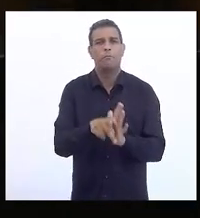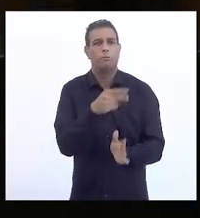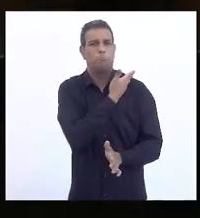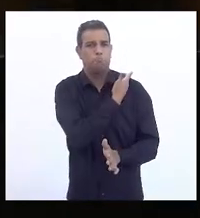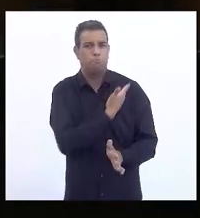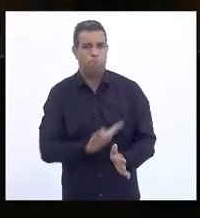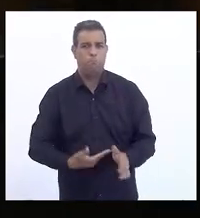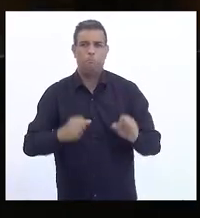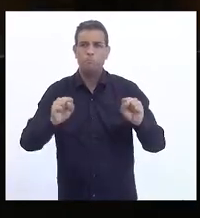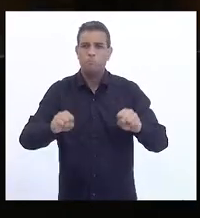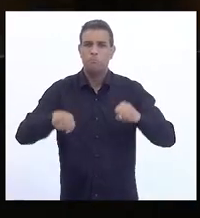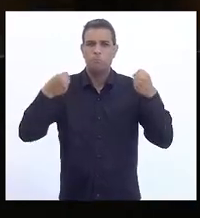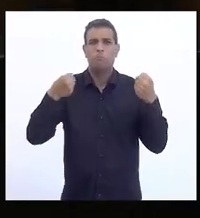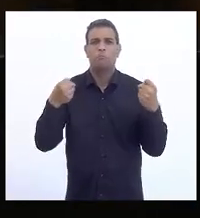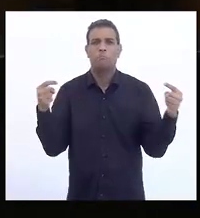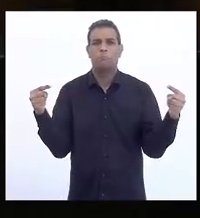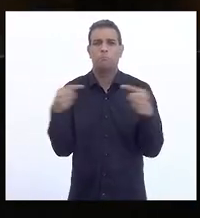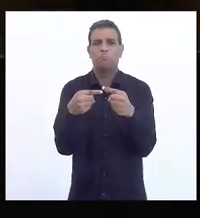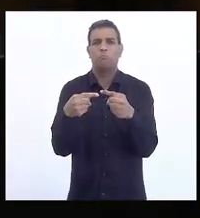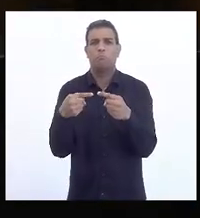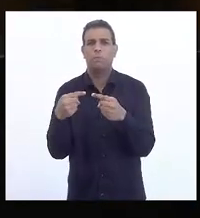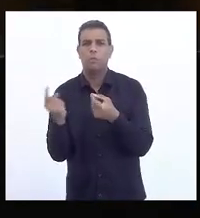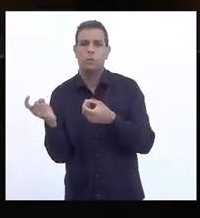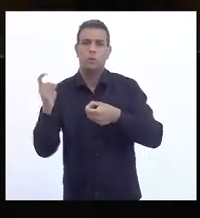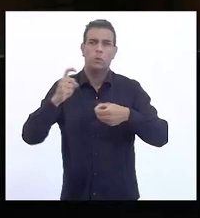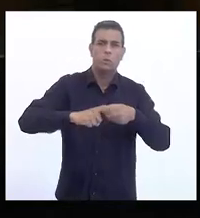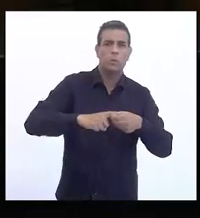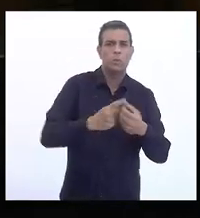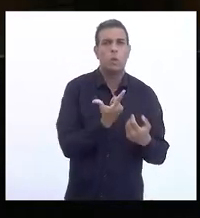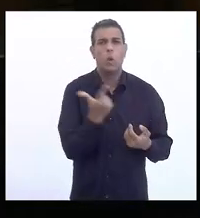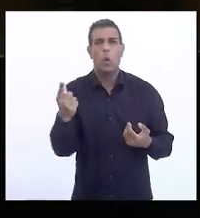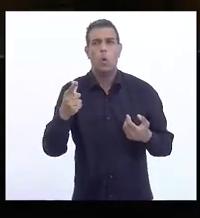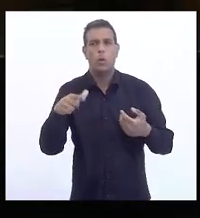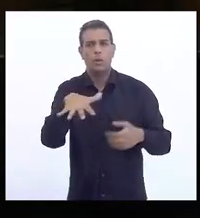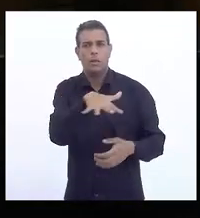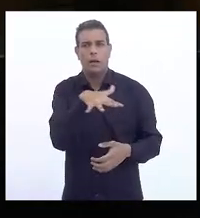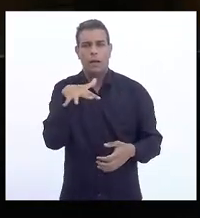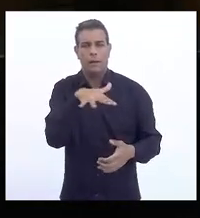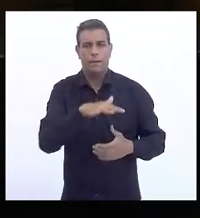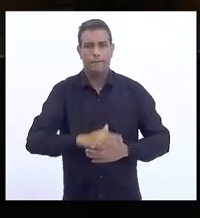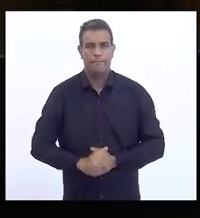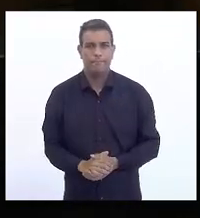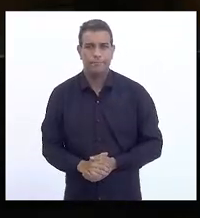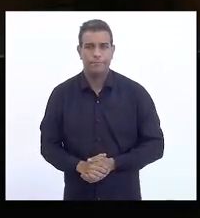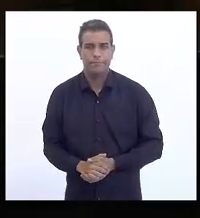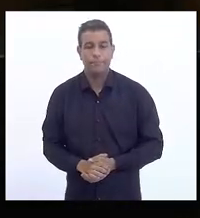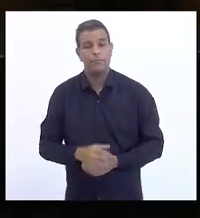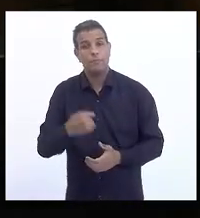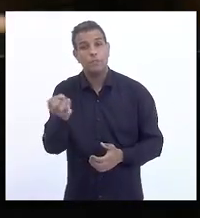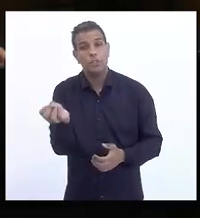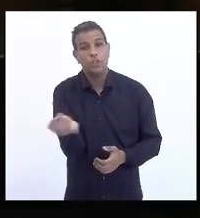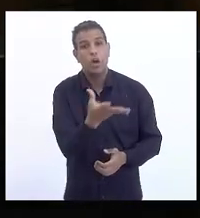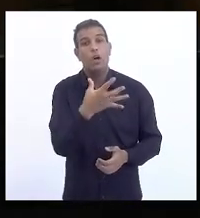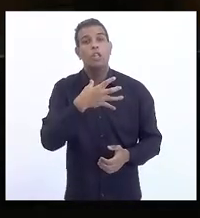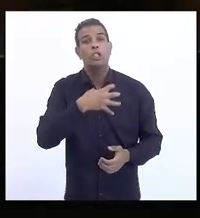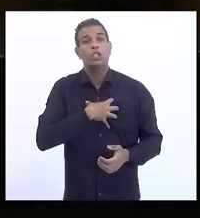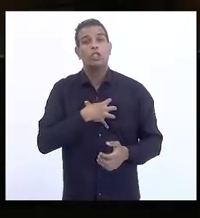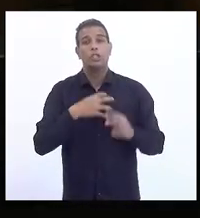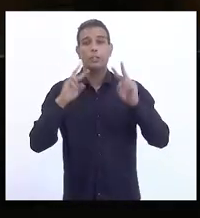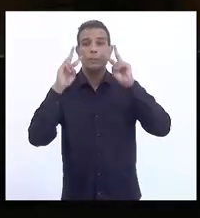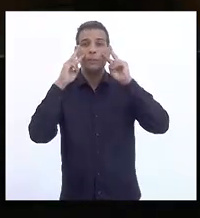ser compensado com a dívida pública. Esta é outra matéria. Há uma nova maneira de se